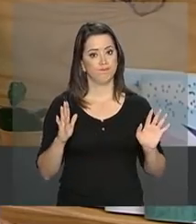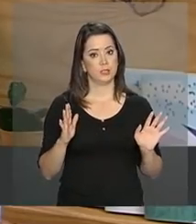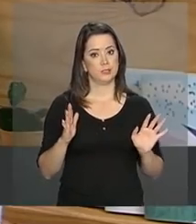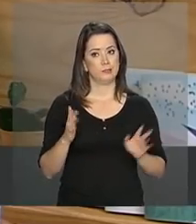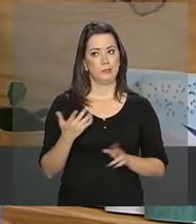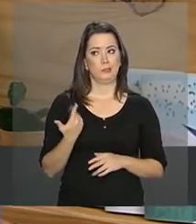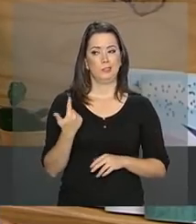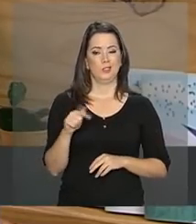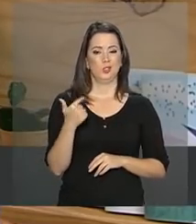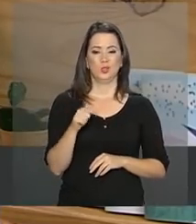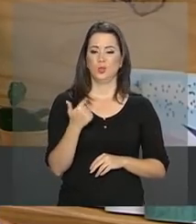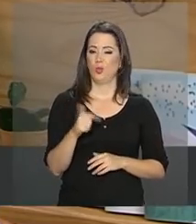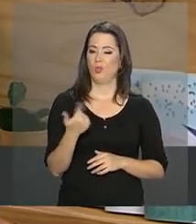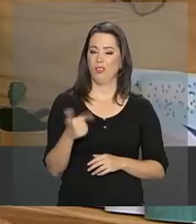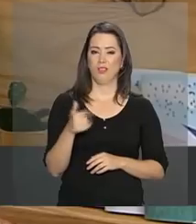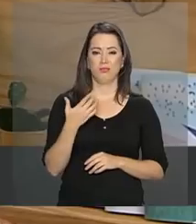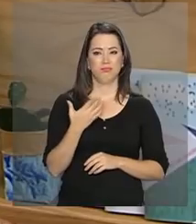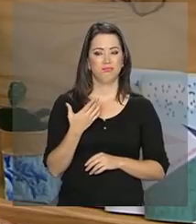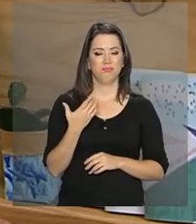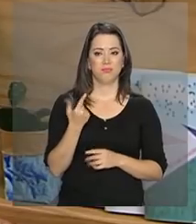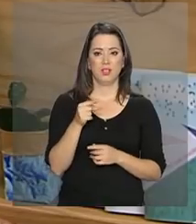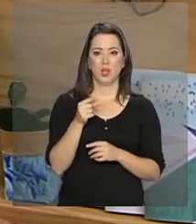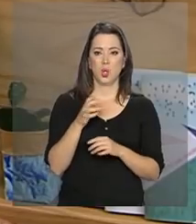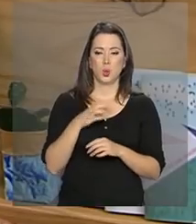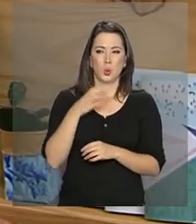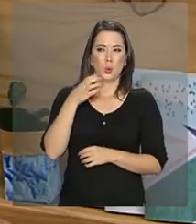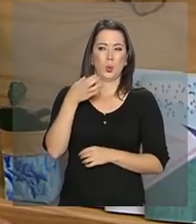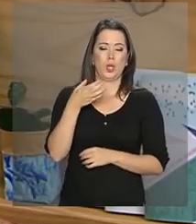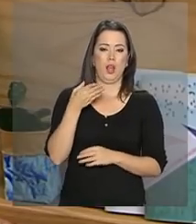de coragem mesmo, associado